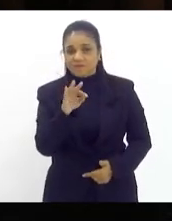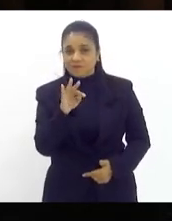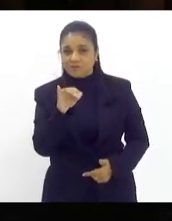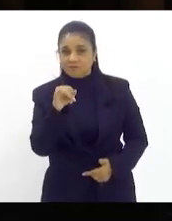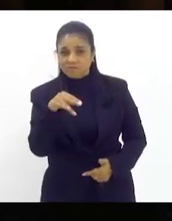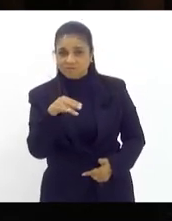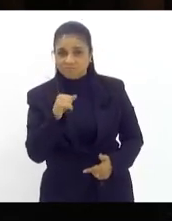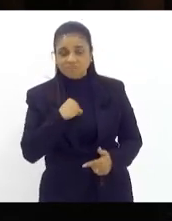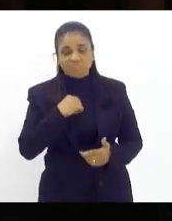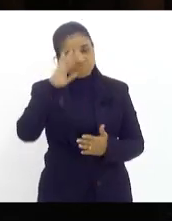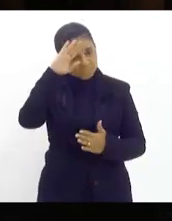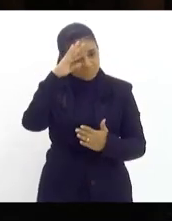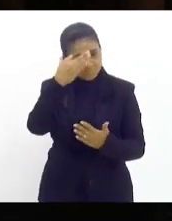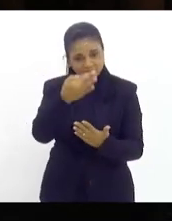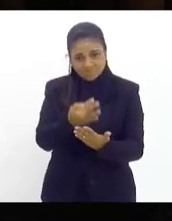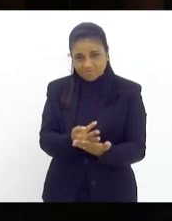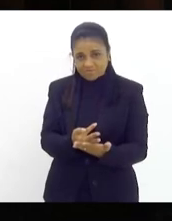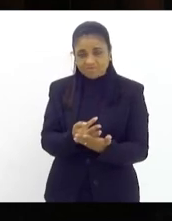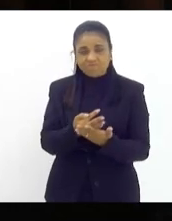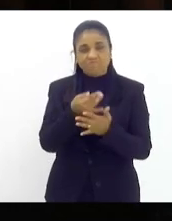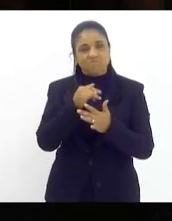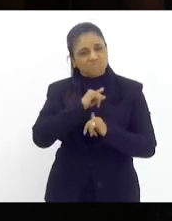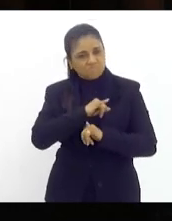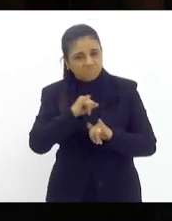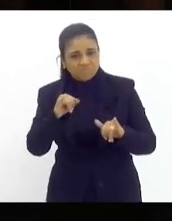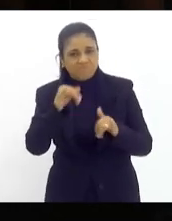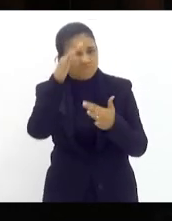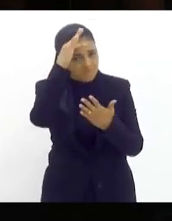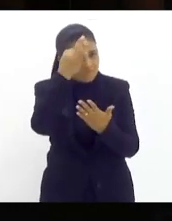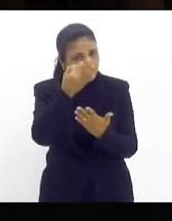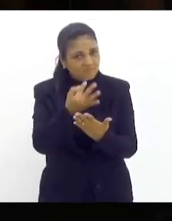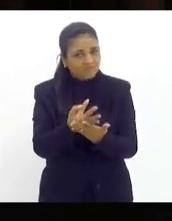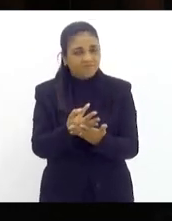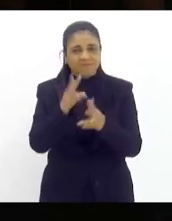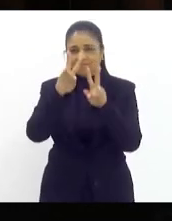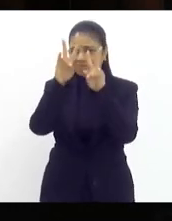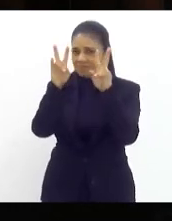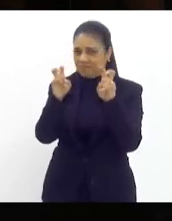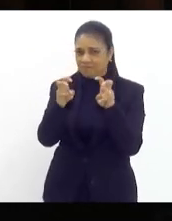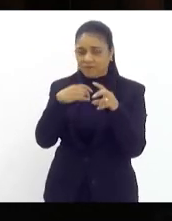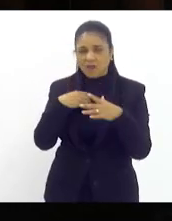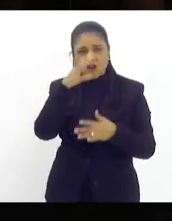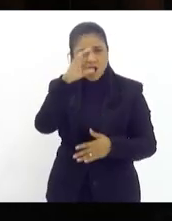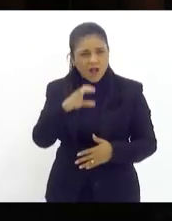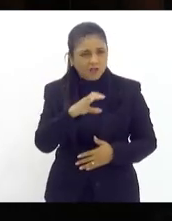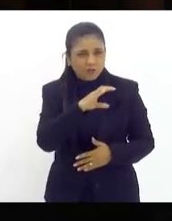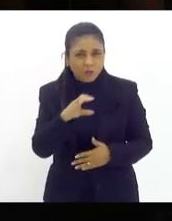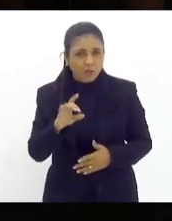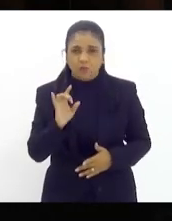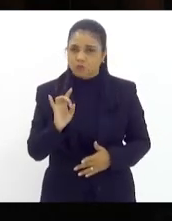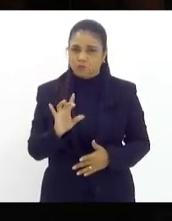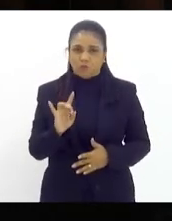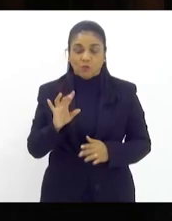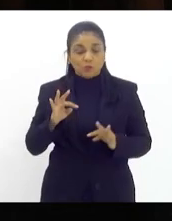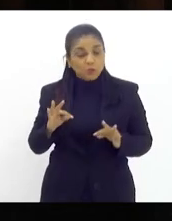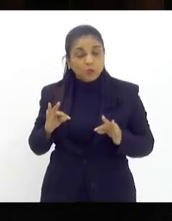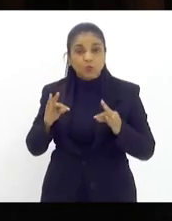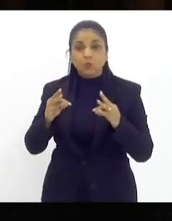também a nossa fé de falar sobre ela e não somente nós católicos mas todos